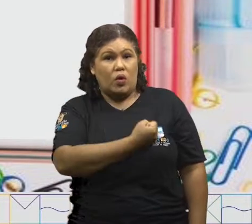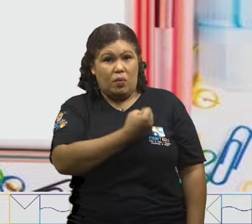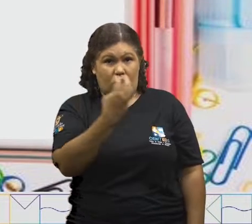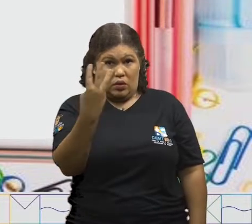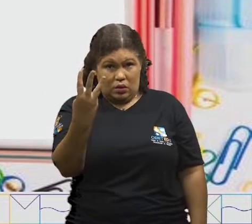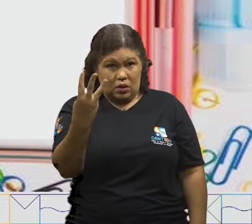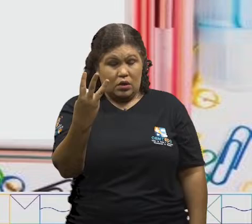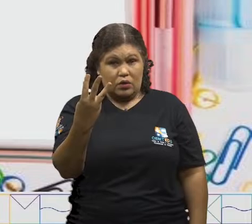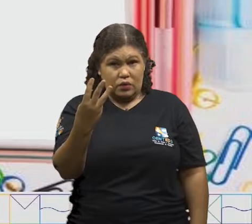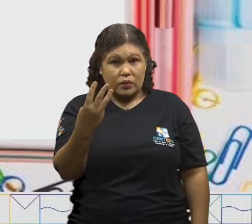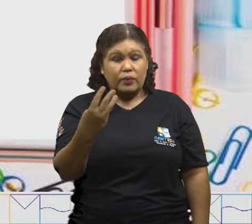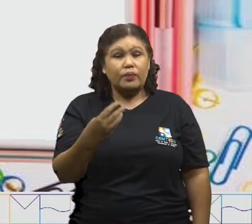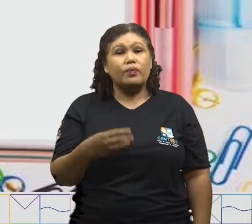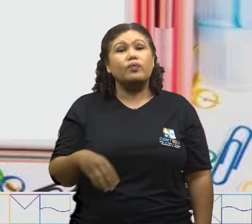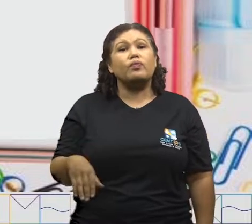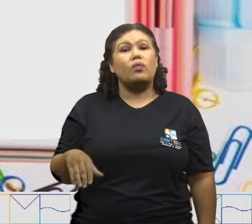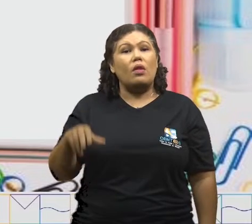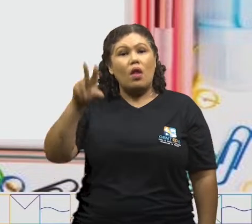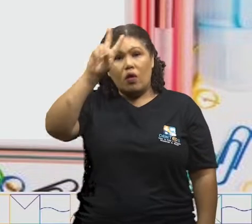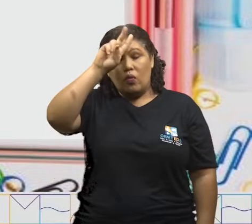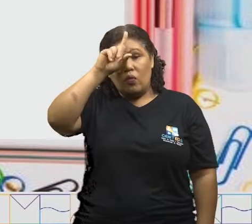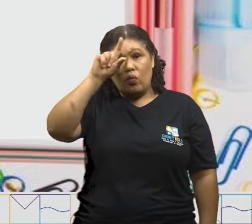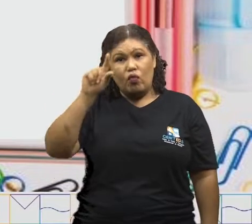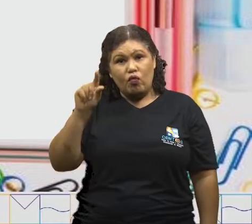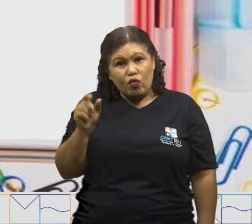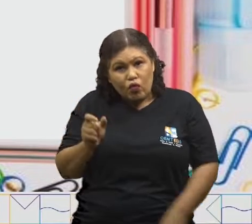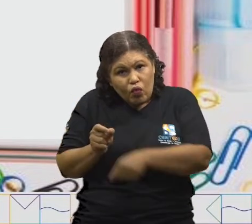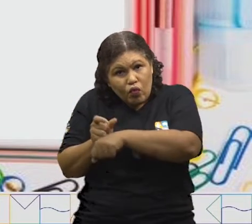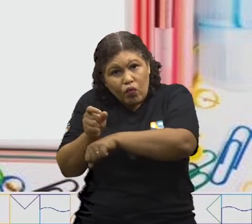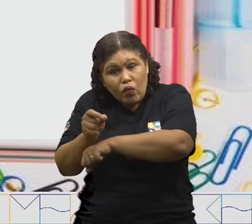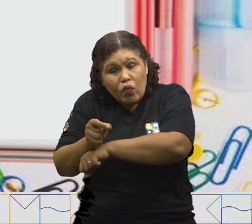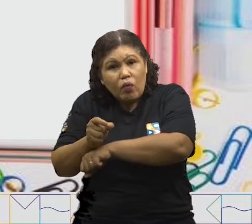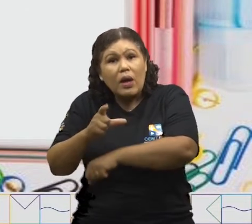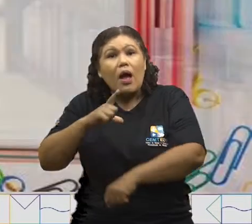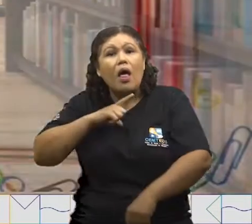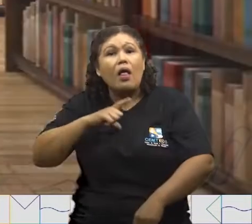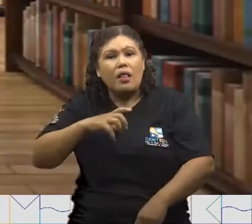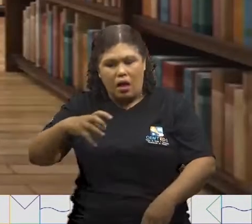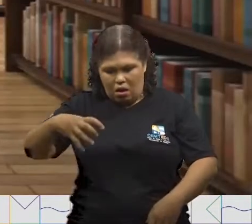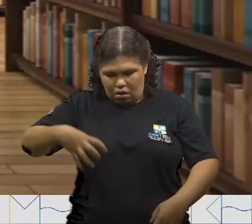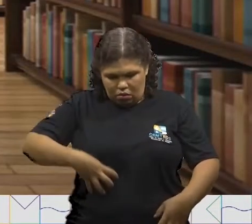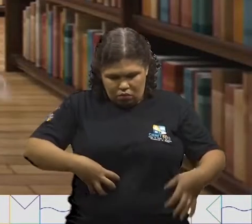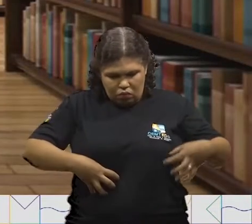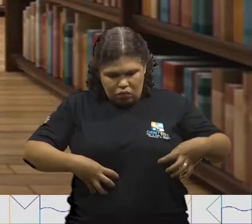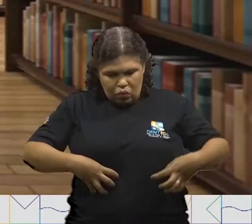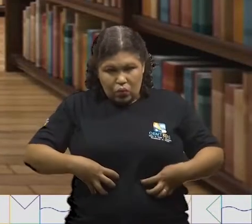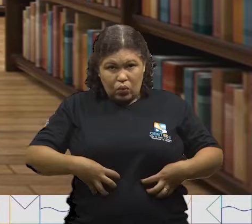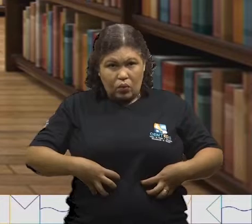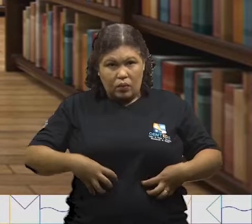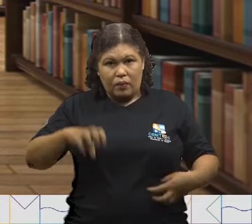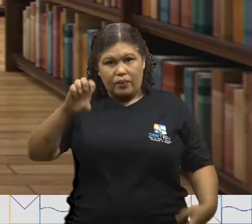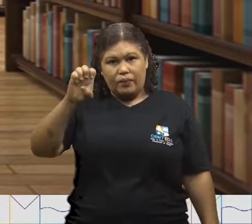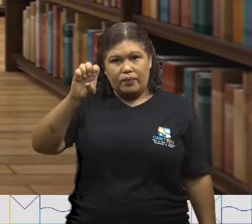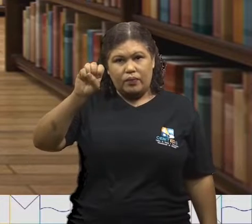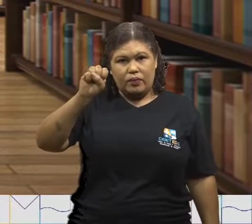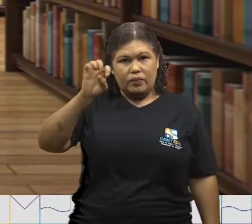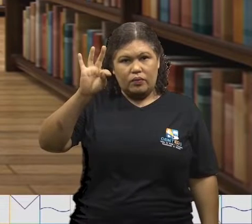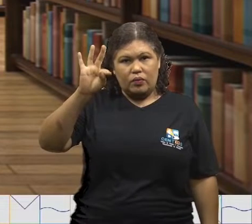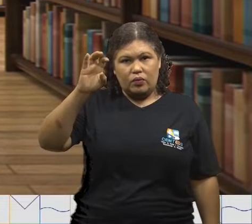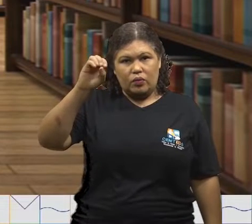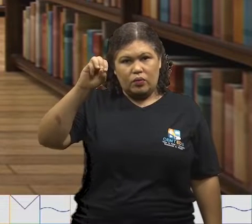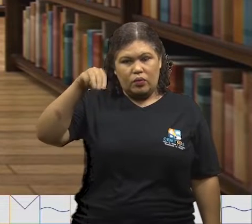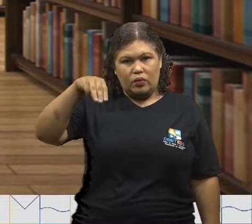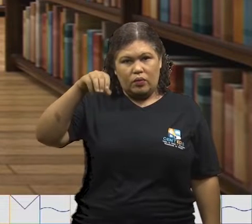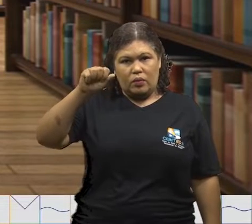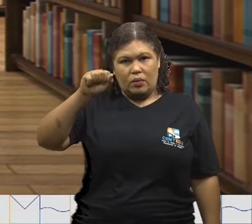As formigas têm 2 estômagos. Uau! Você sabia